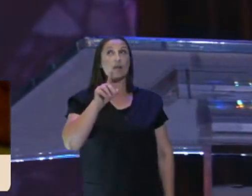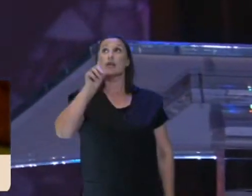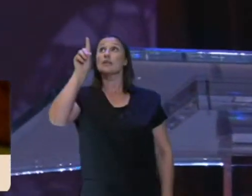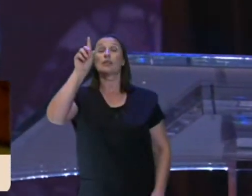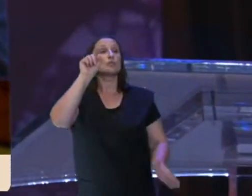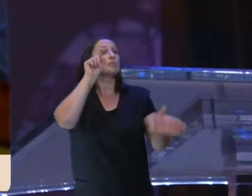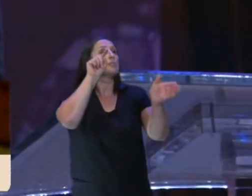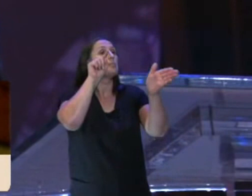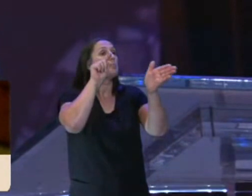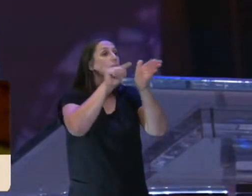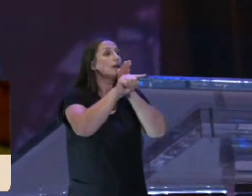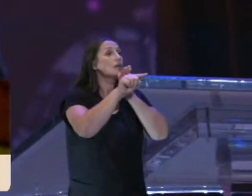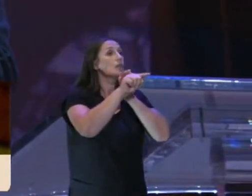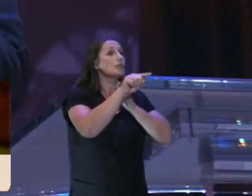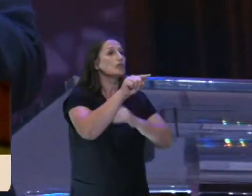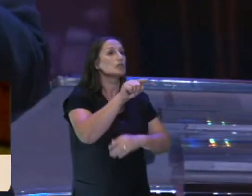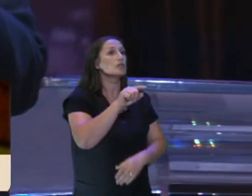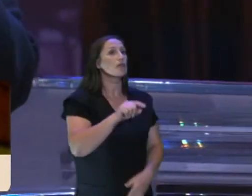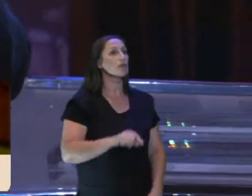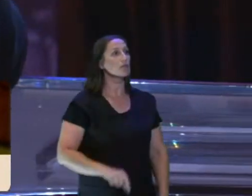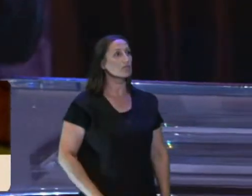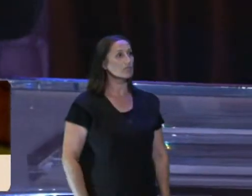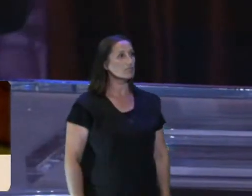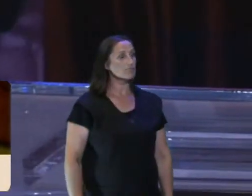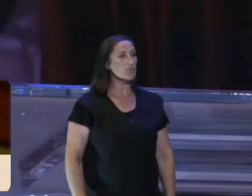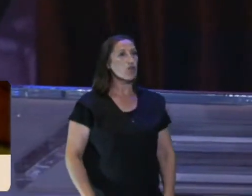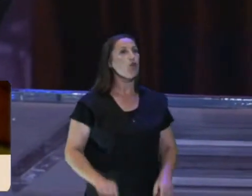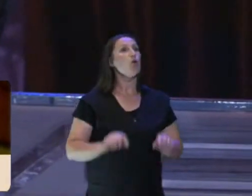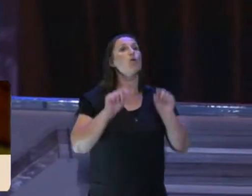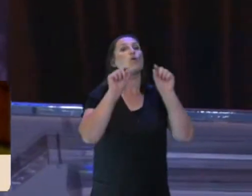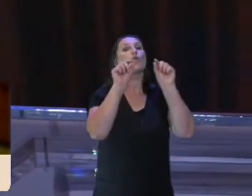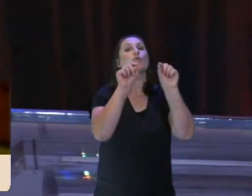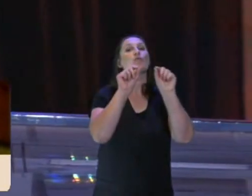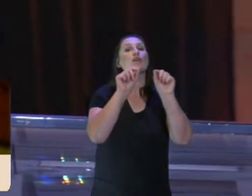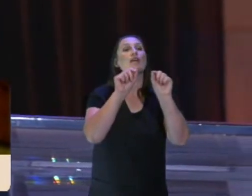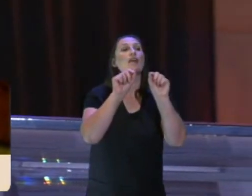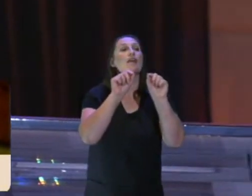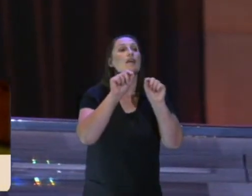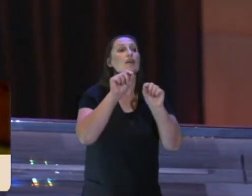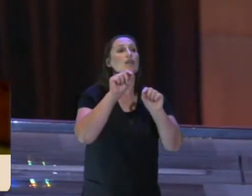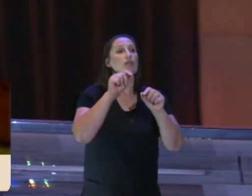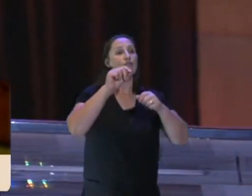pergunta: o que você está fazendo nessa caverna?